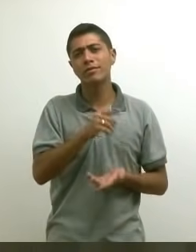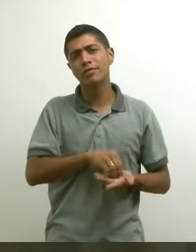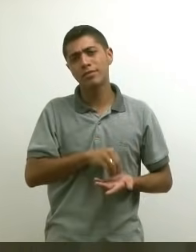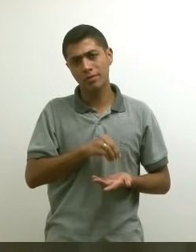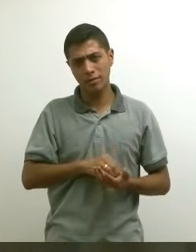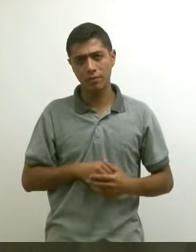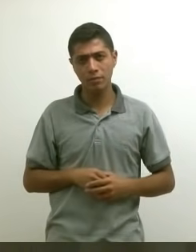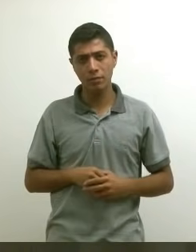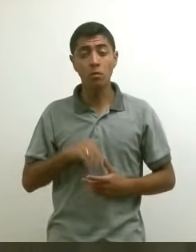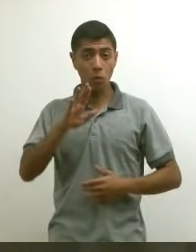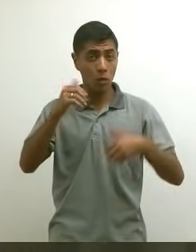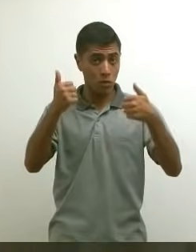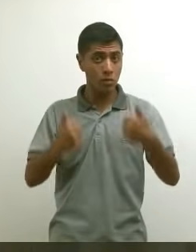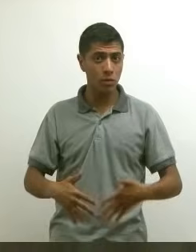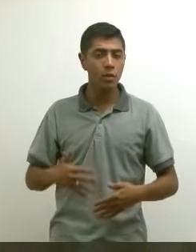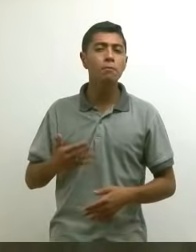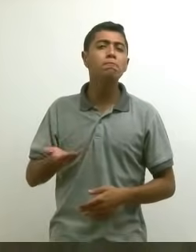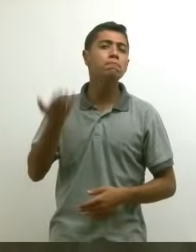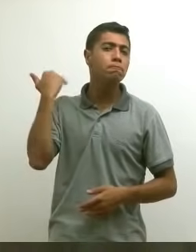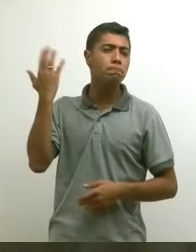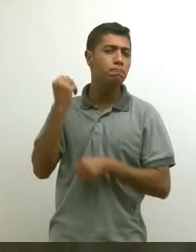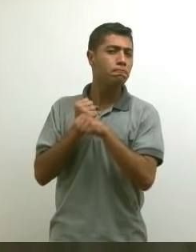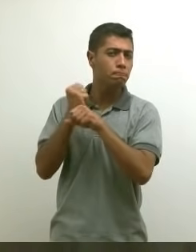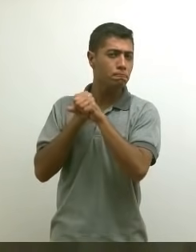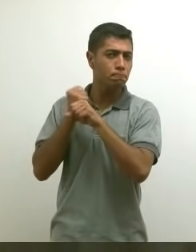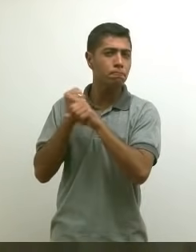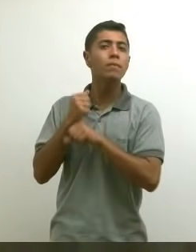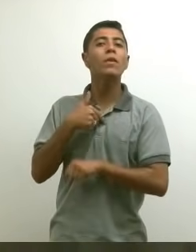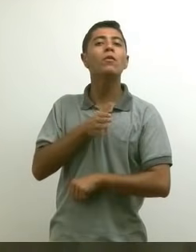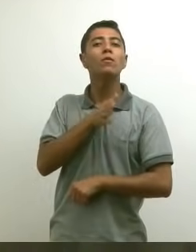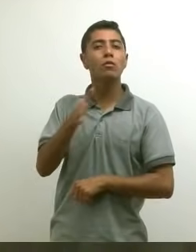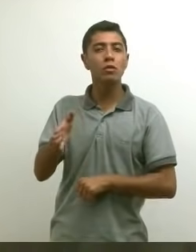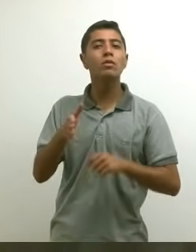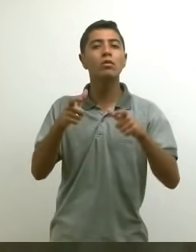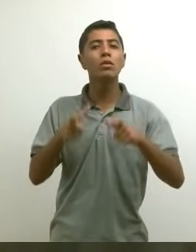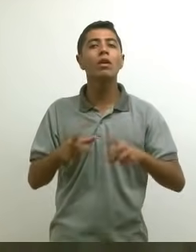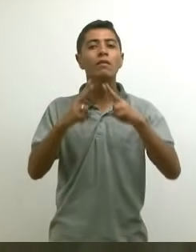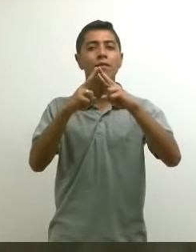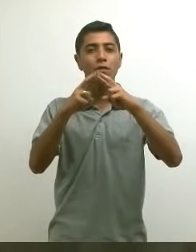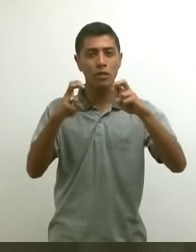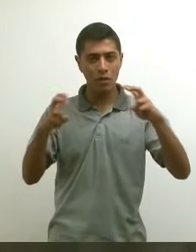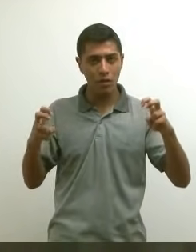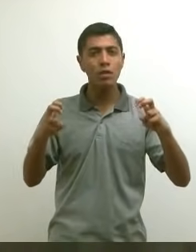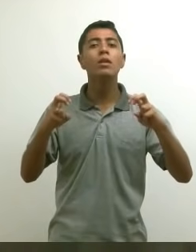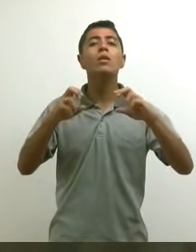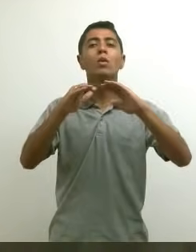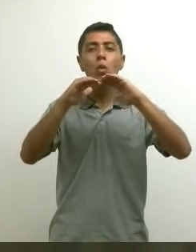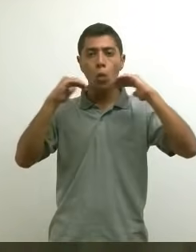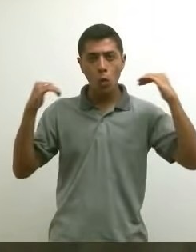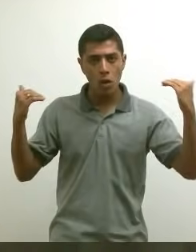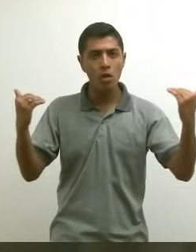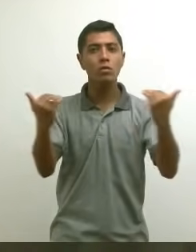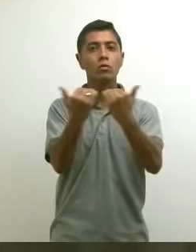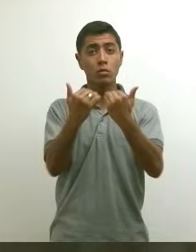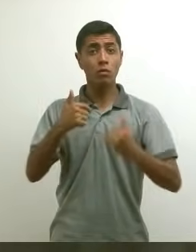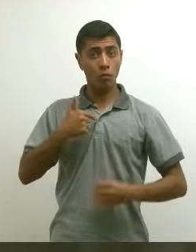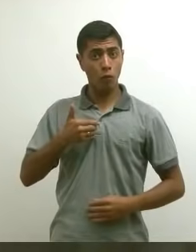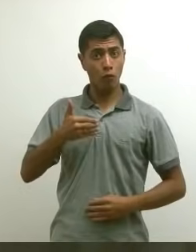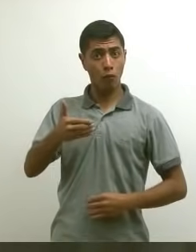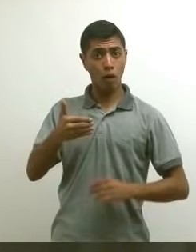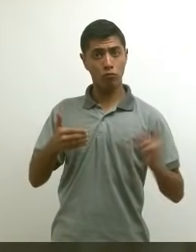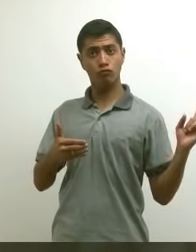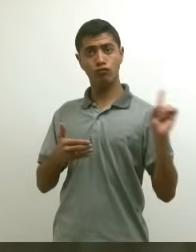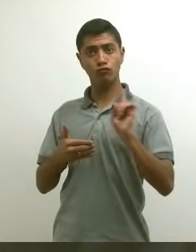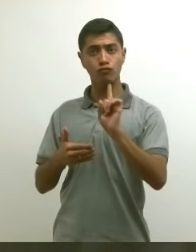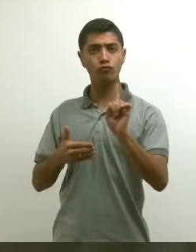muitos anos atrás sobre percepção sensorial num congresso estava preparando estava do lado de fora do congresso e